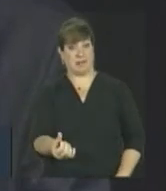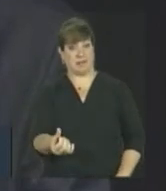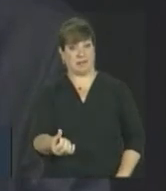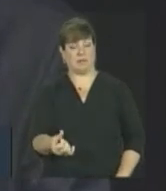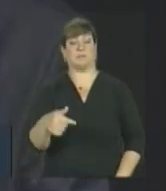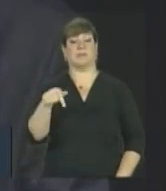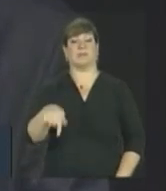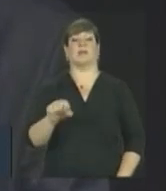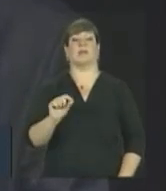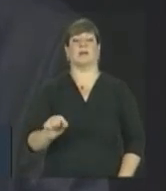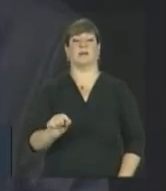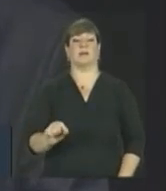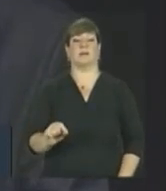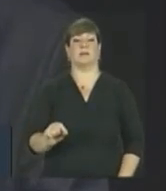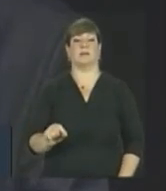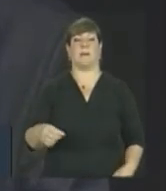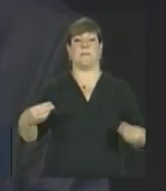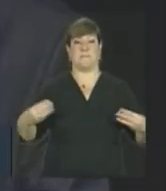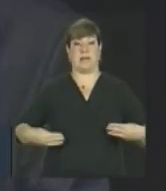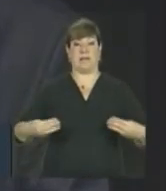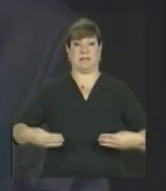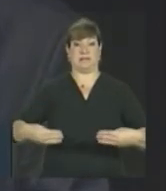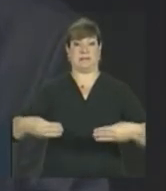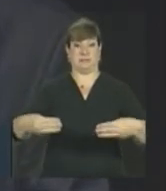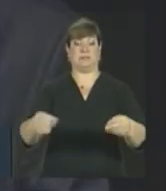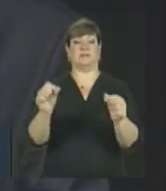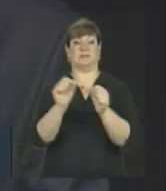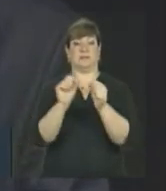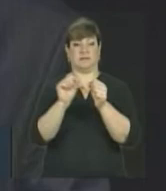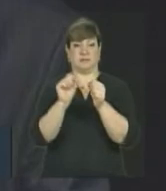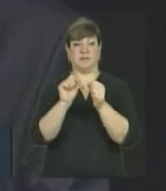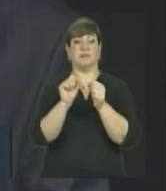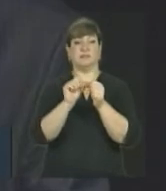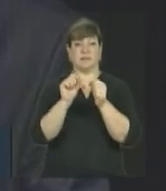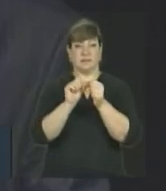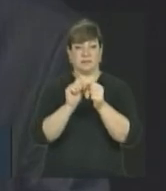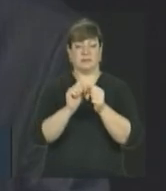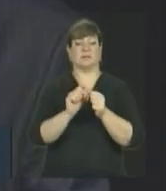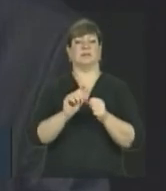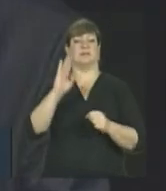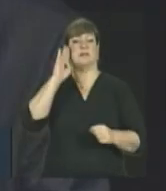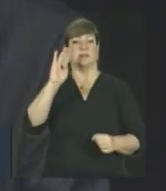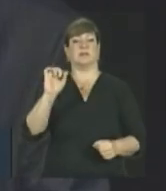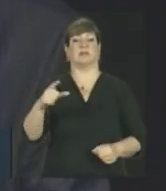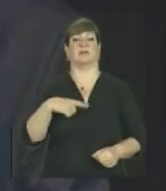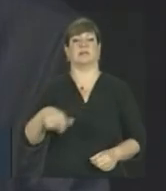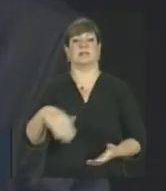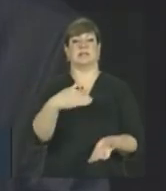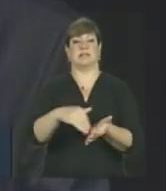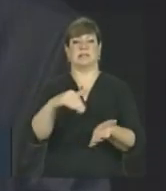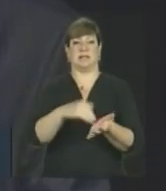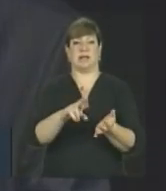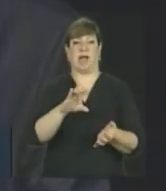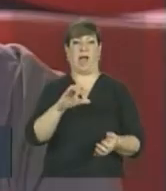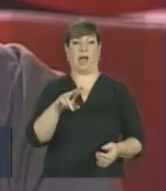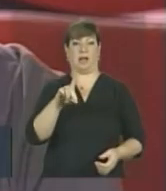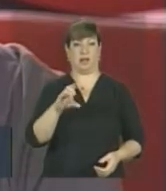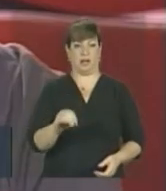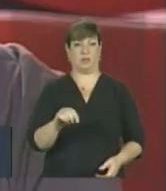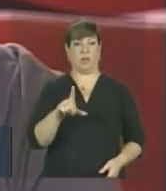O Ministério está montando, pelo secretário Ricardo Leiser,